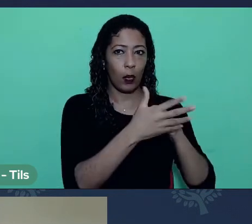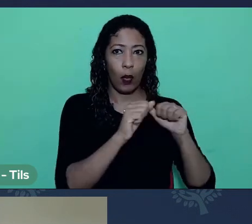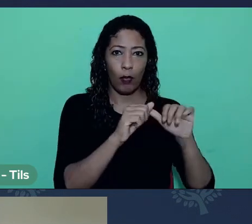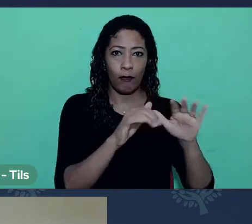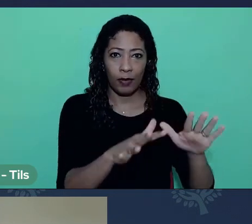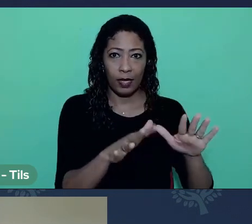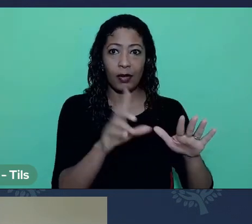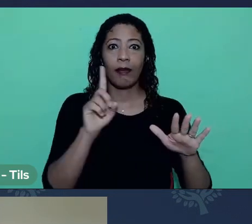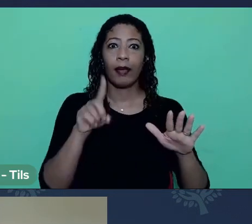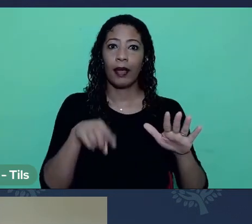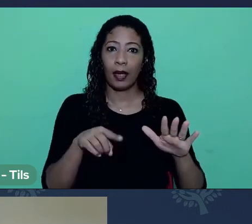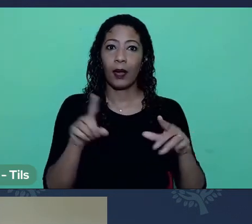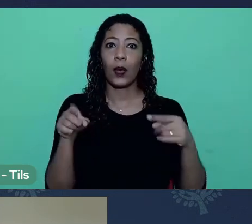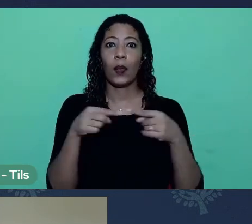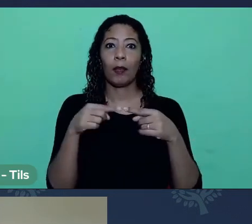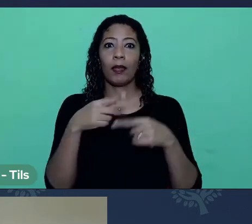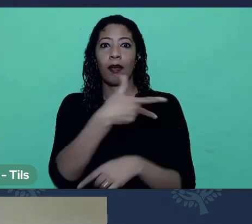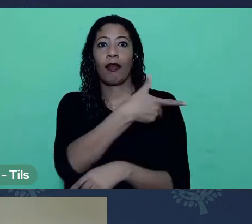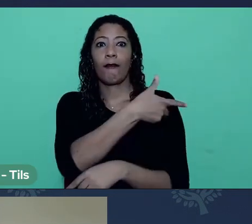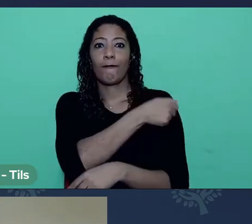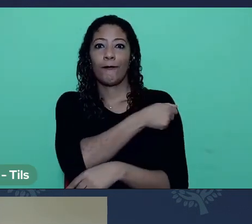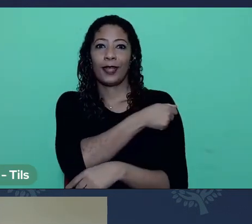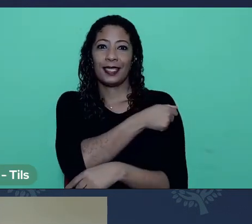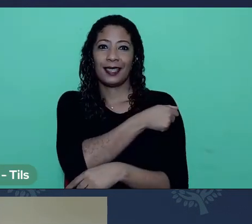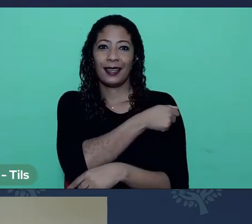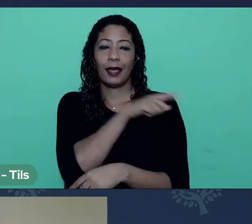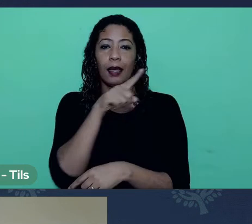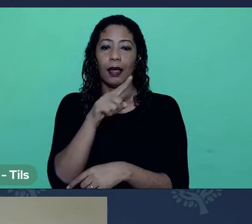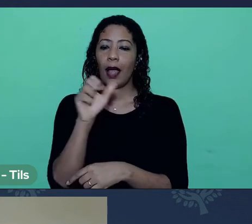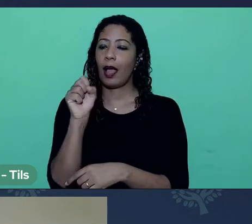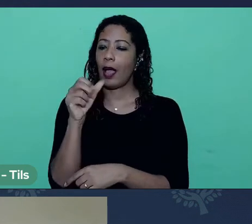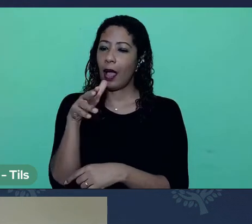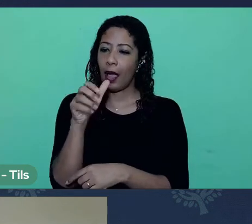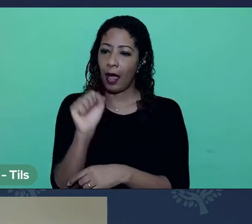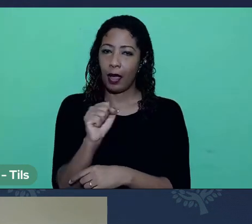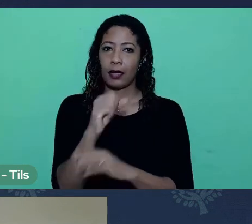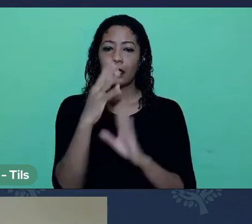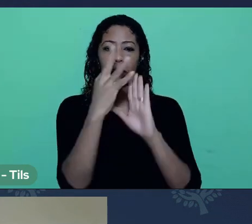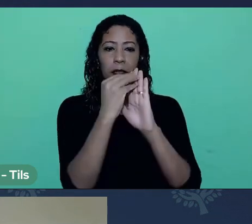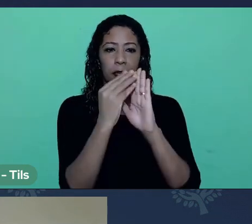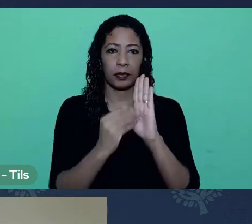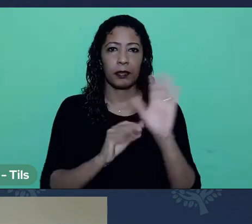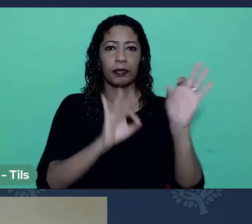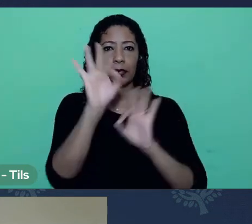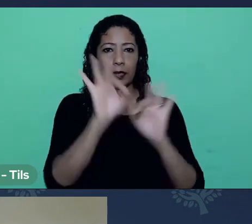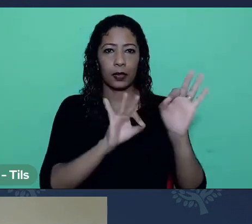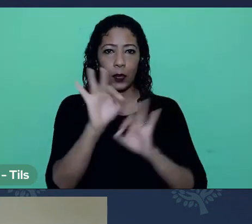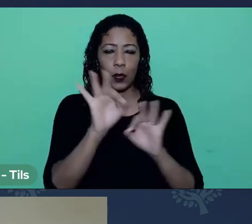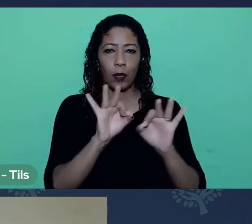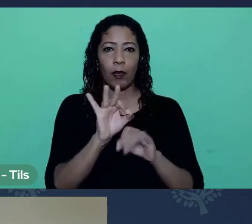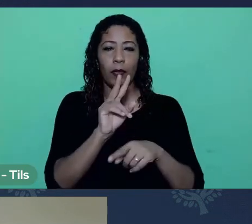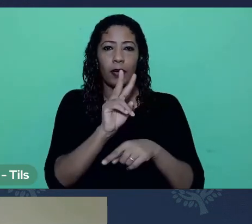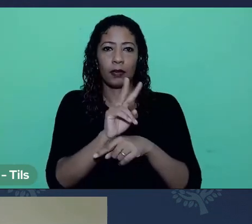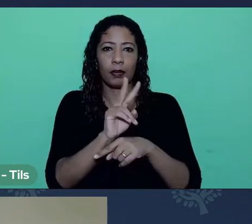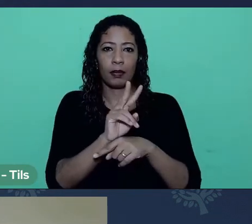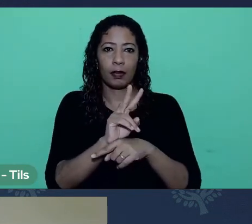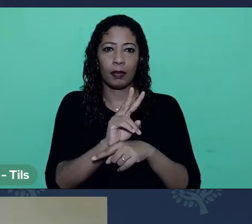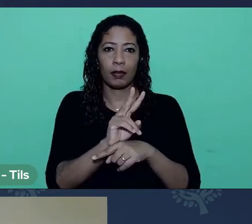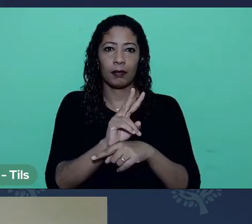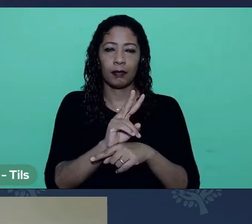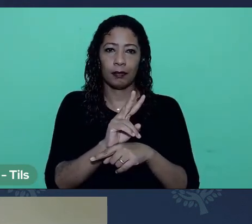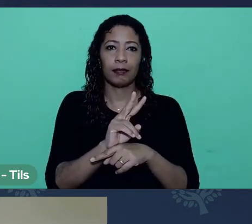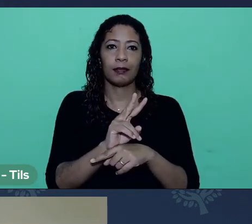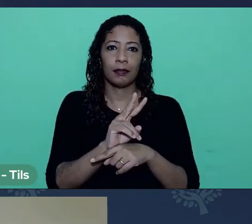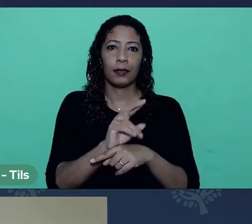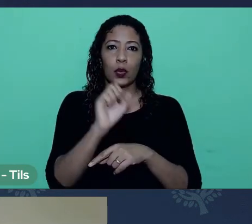vacina, né? Então, a asma entrou como uma comorbidade no Plano Nacional de Imunização, o asmático grave